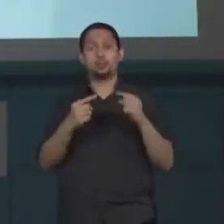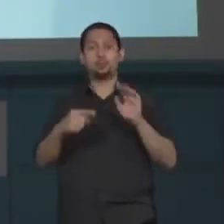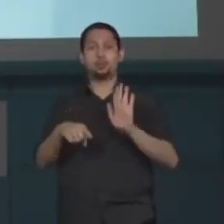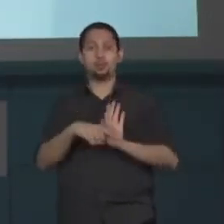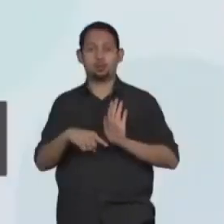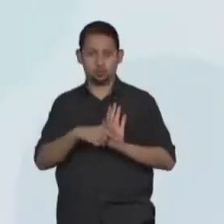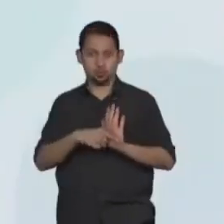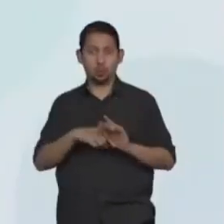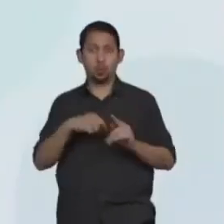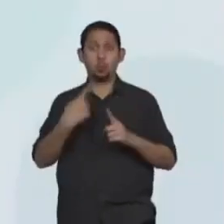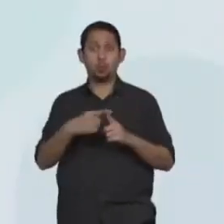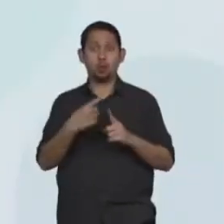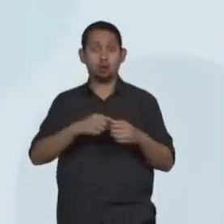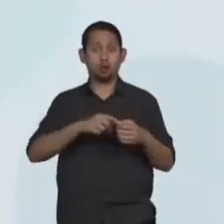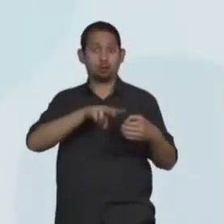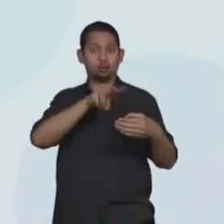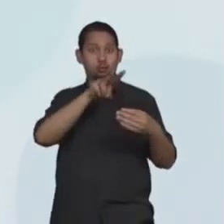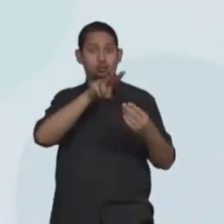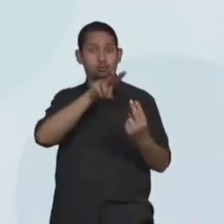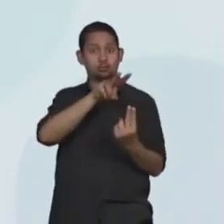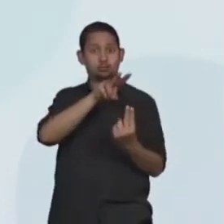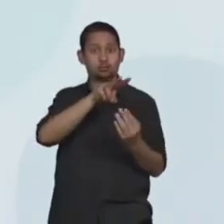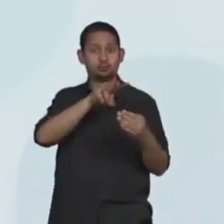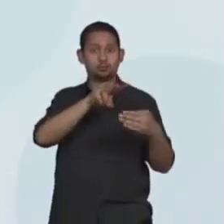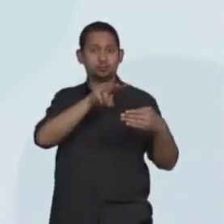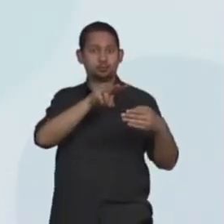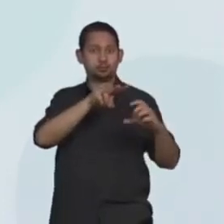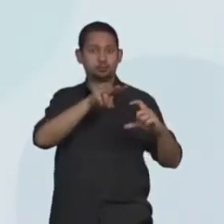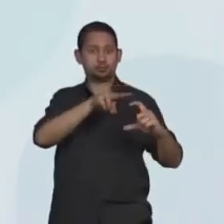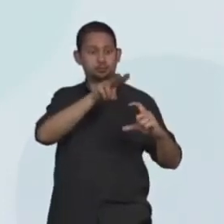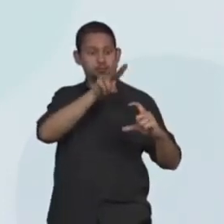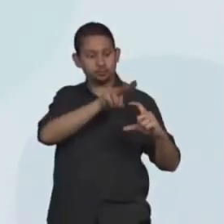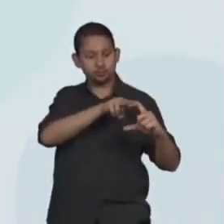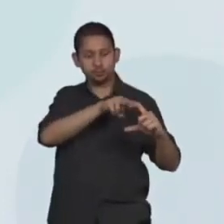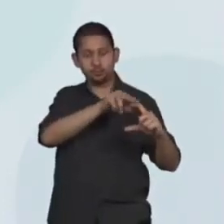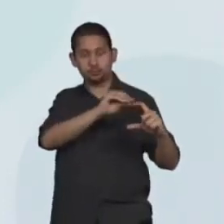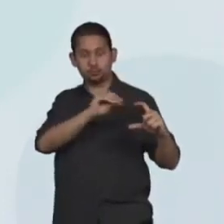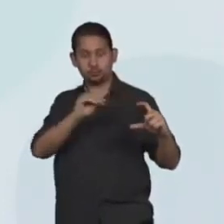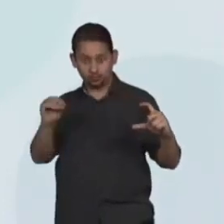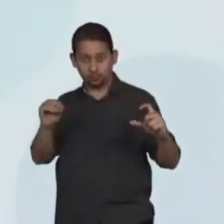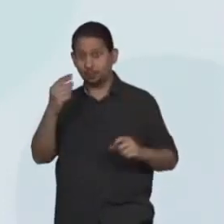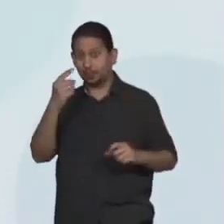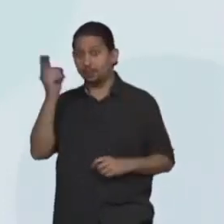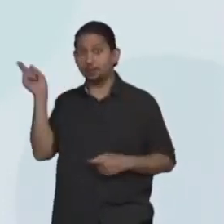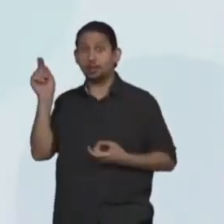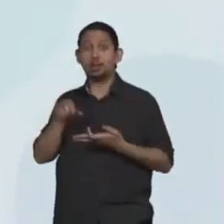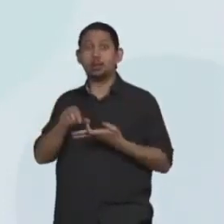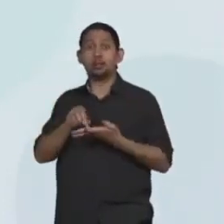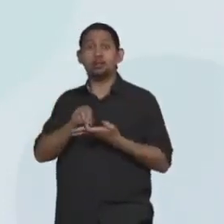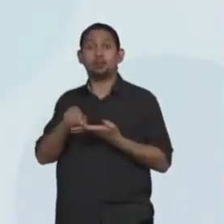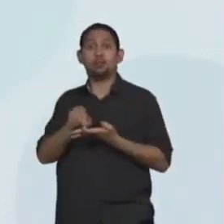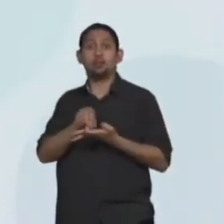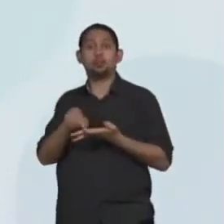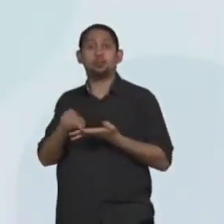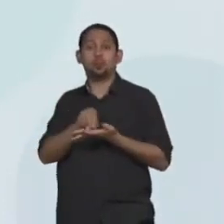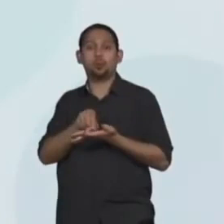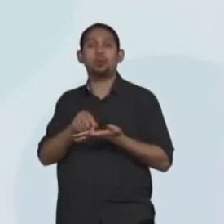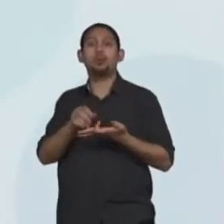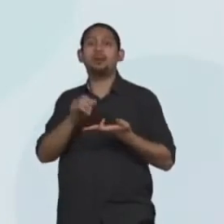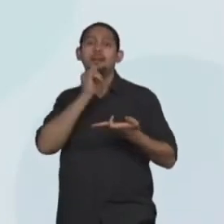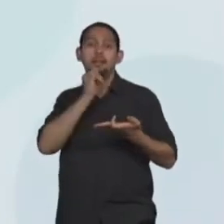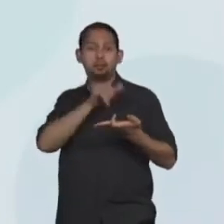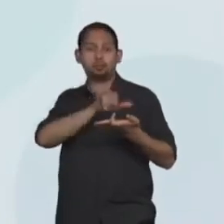do motor. O que vai acontecer? Qual que é a função do interruptor? O interruptor ele vai interromper a